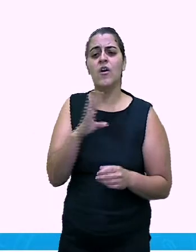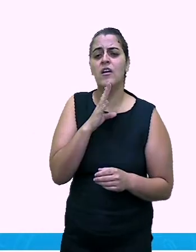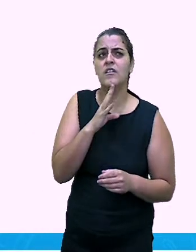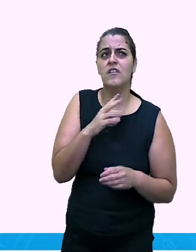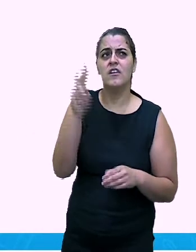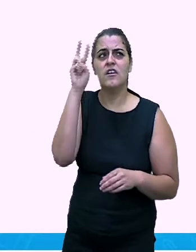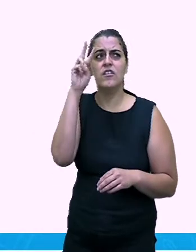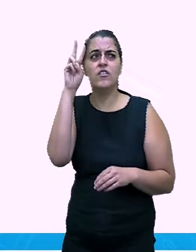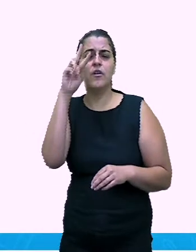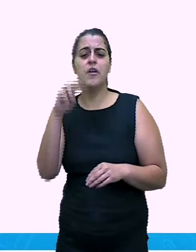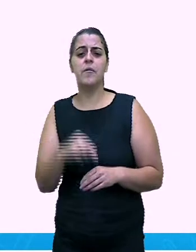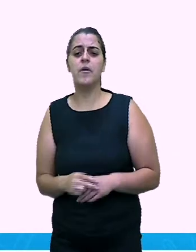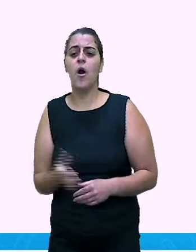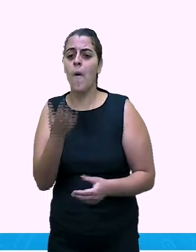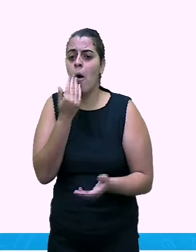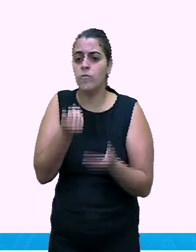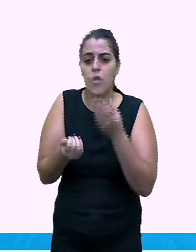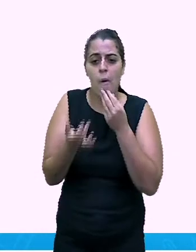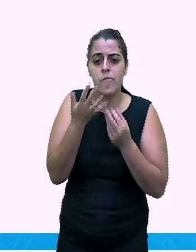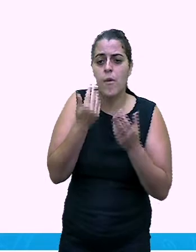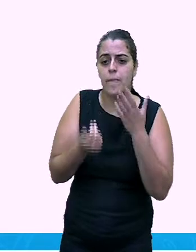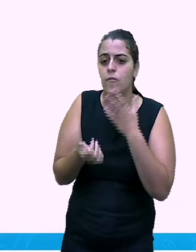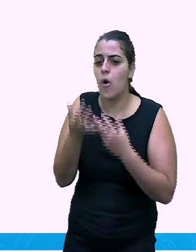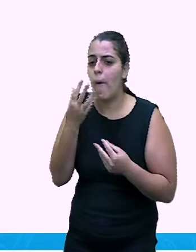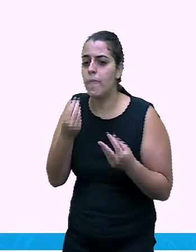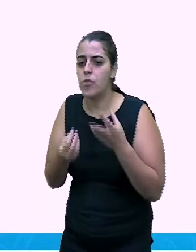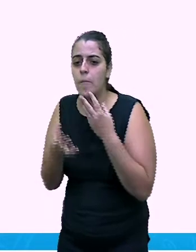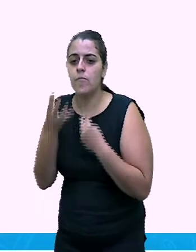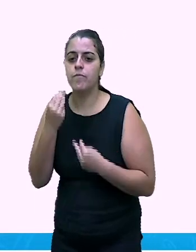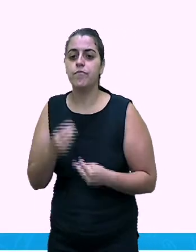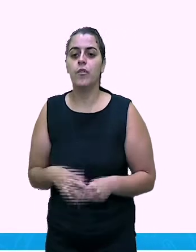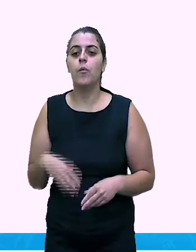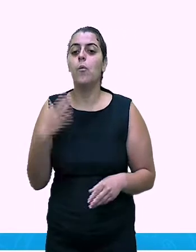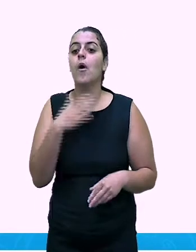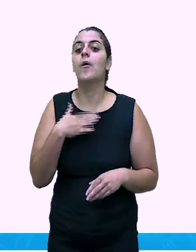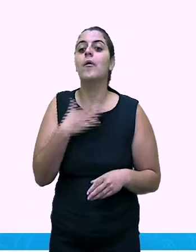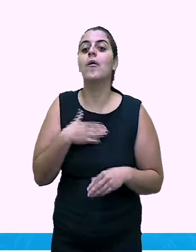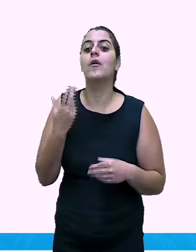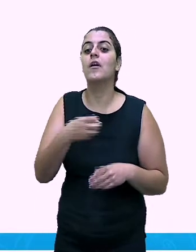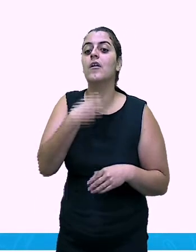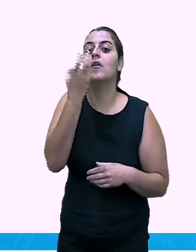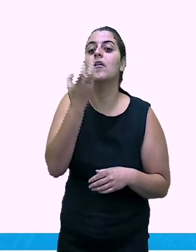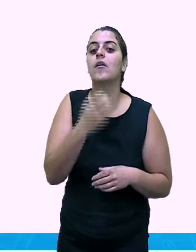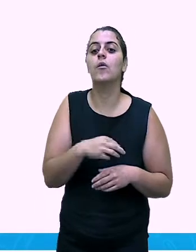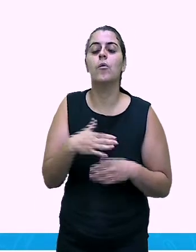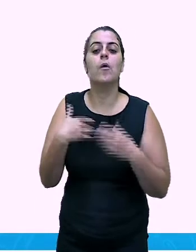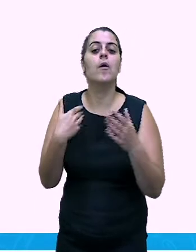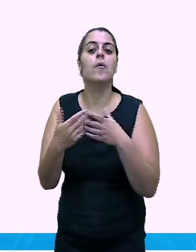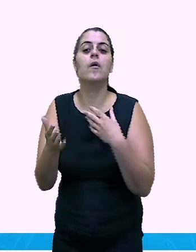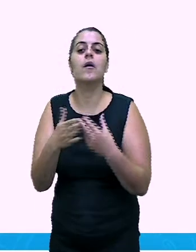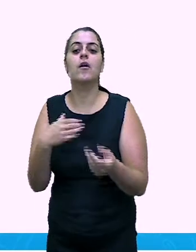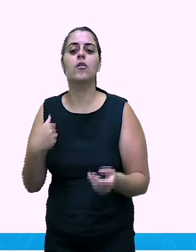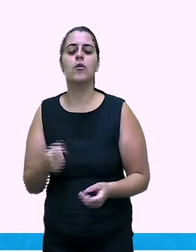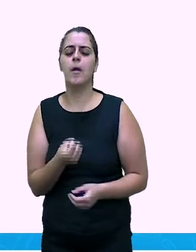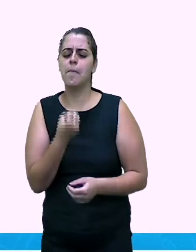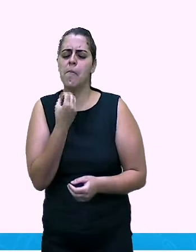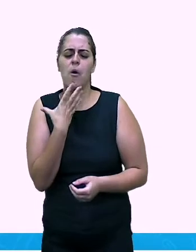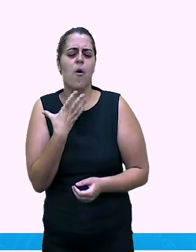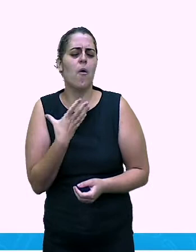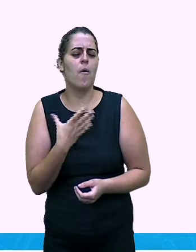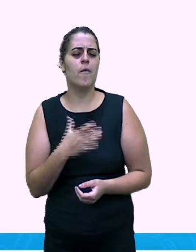história em quadrinho porque ela come muito. E de qual alimento que ela gosta? De qualquer um. Tudo para ela